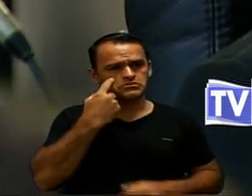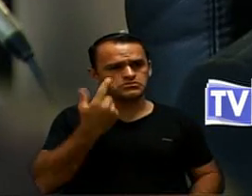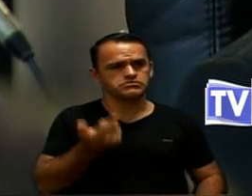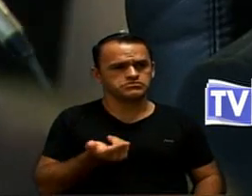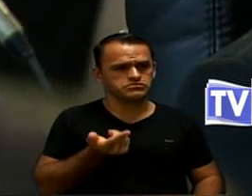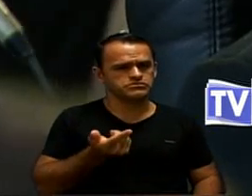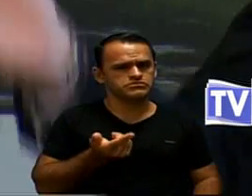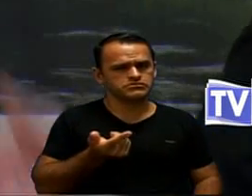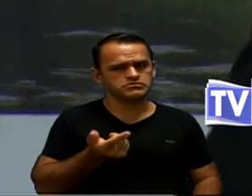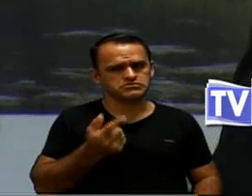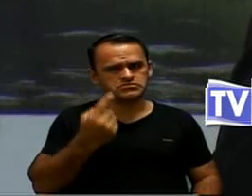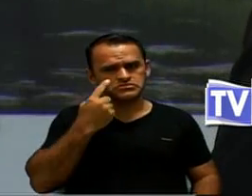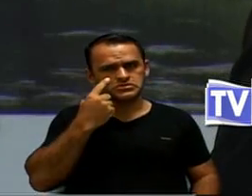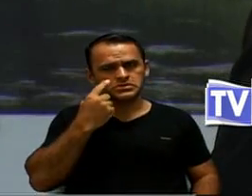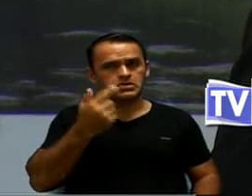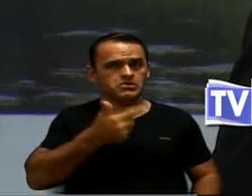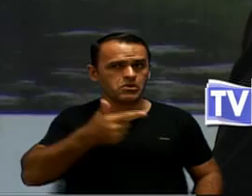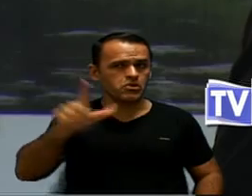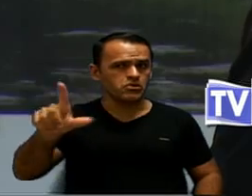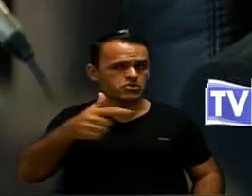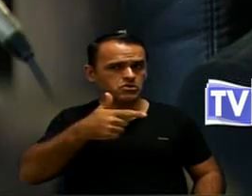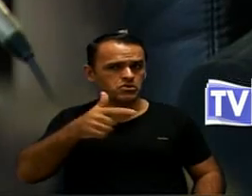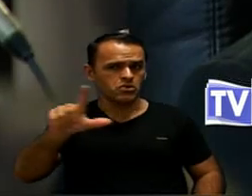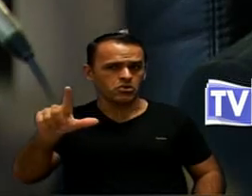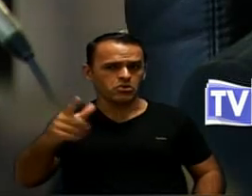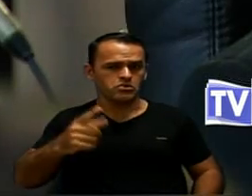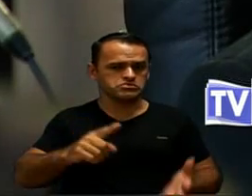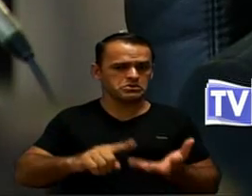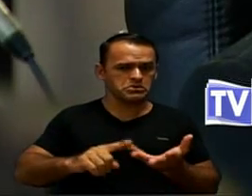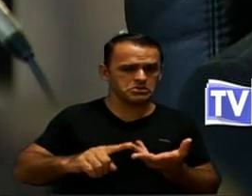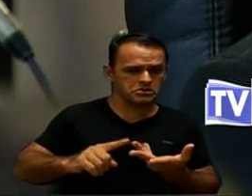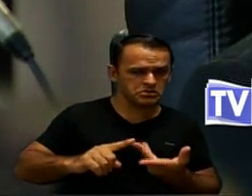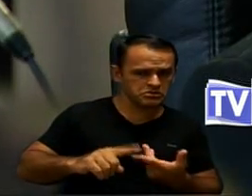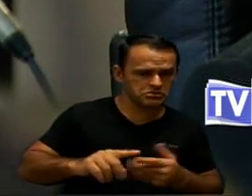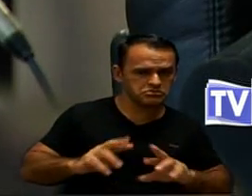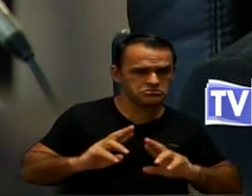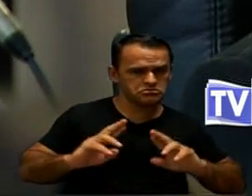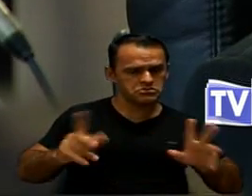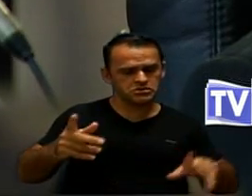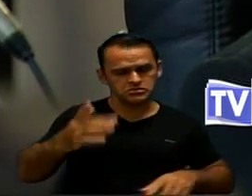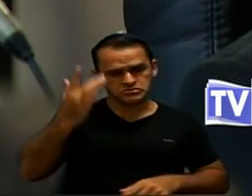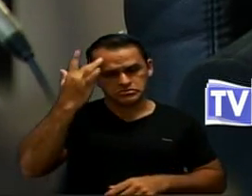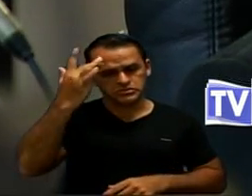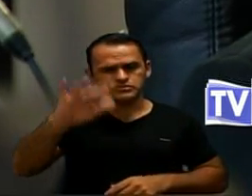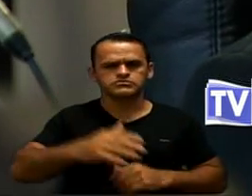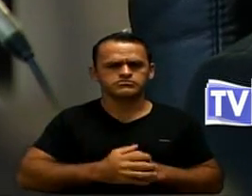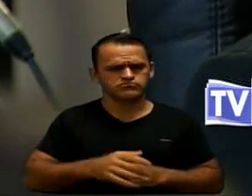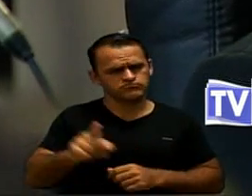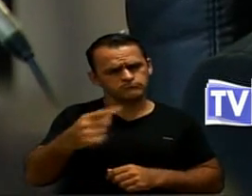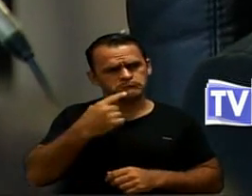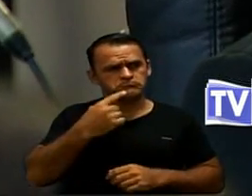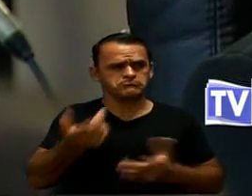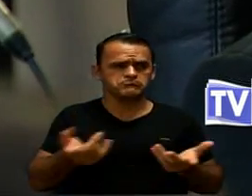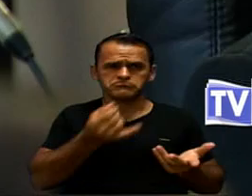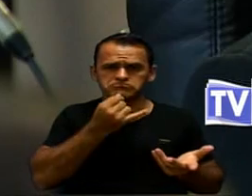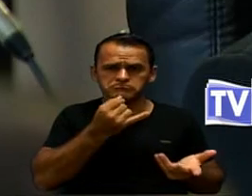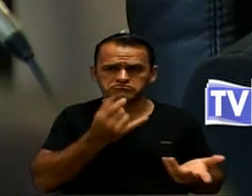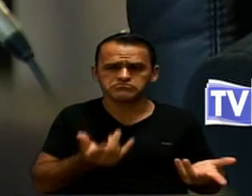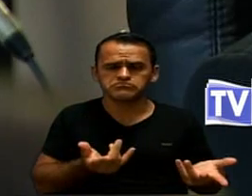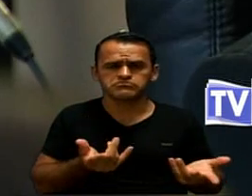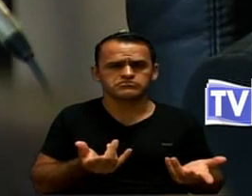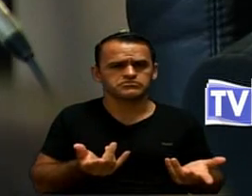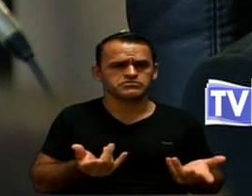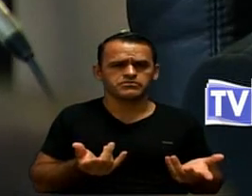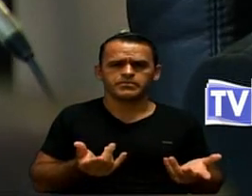critério de avaliação. Critério que esteja muito desigual e irregular. como Vossa Excelência falou, pode ser, por exemplo,